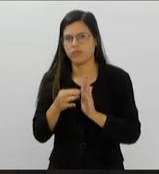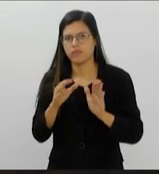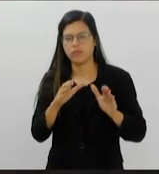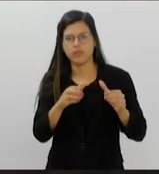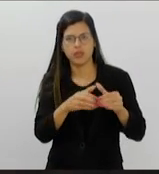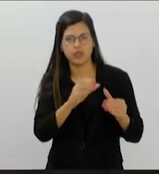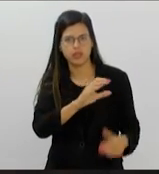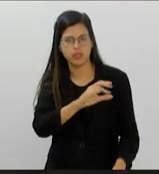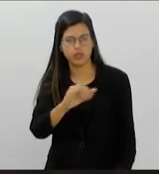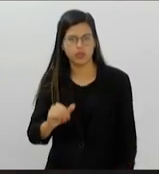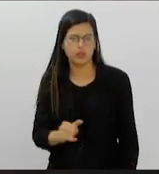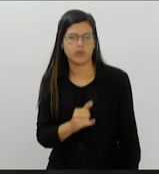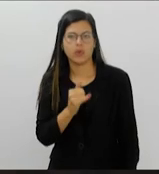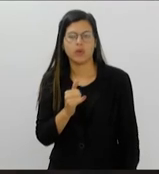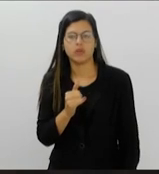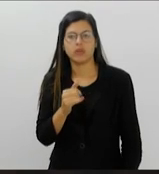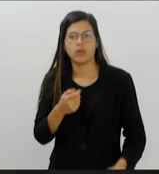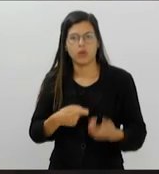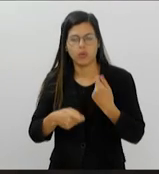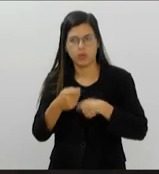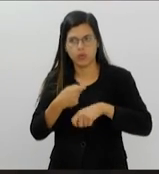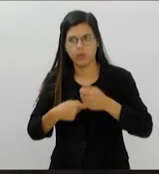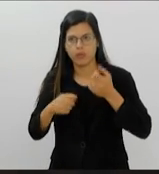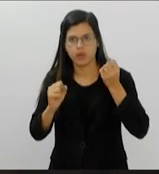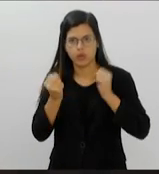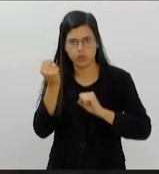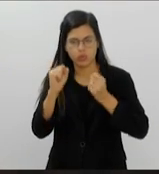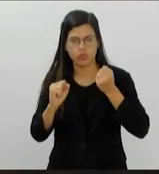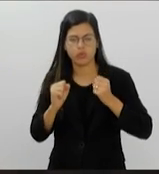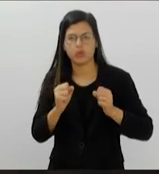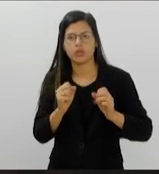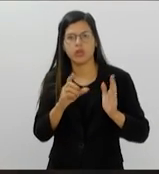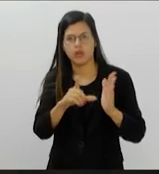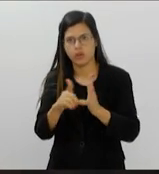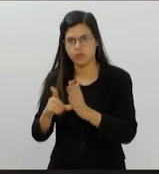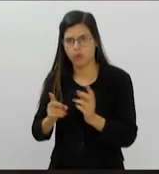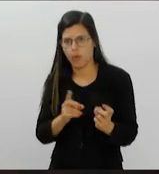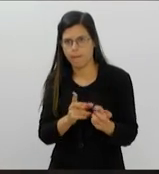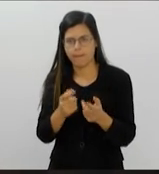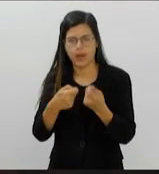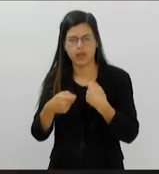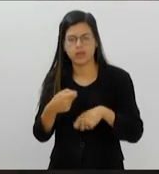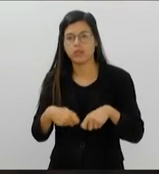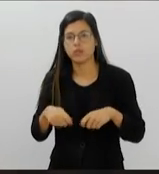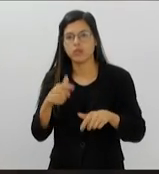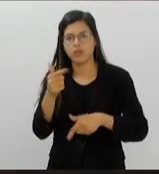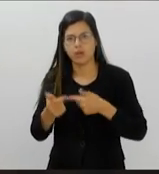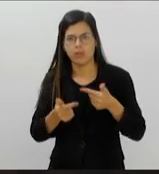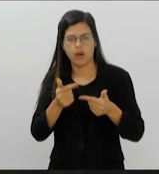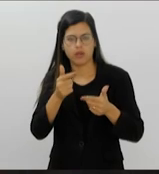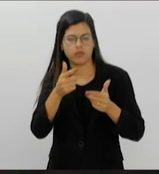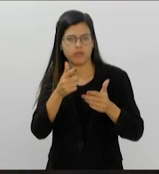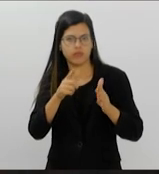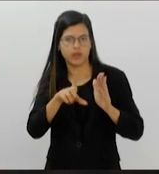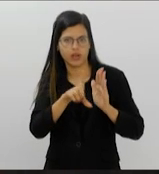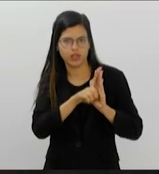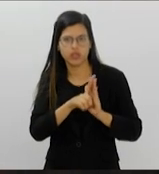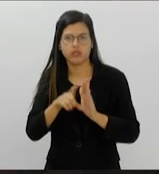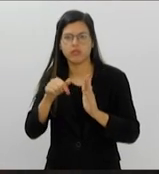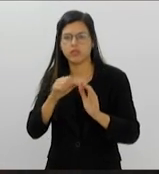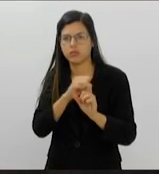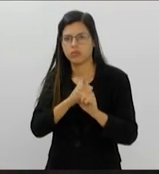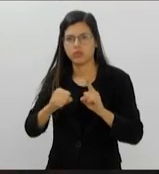Constituição e Justiça, Economia, Indústria e Comércio, Trabalho, Legislação Social e Seguridade